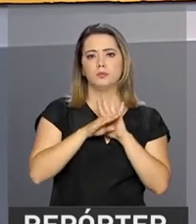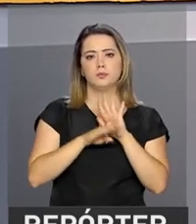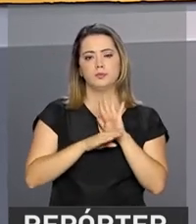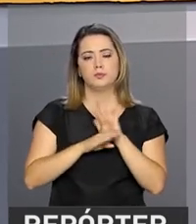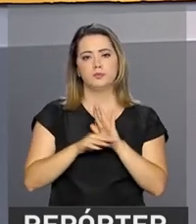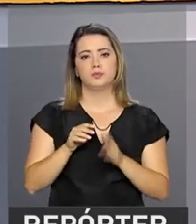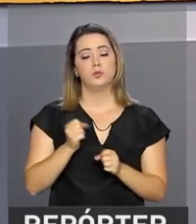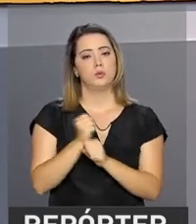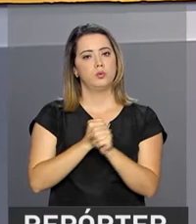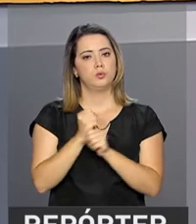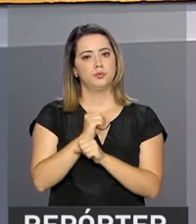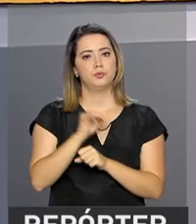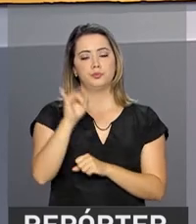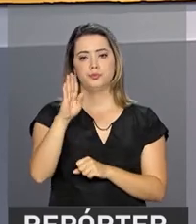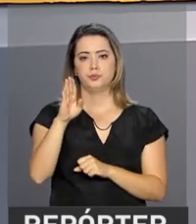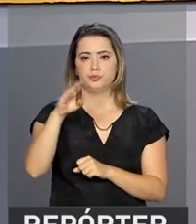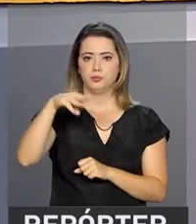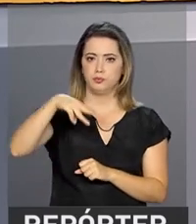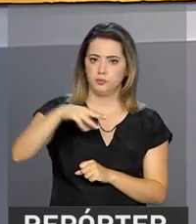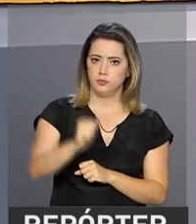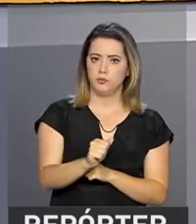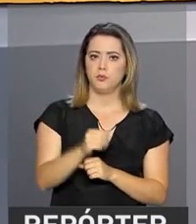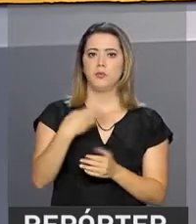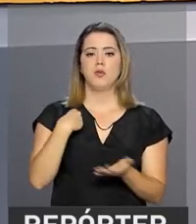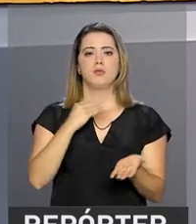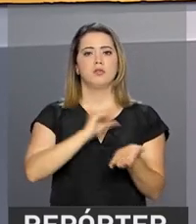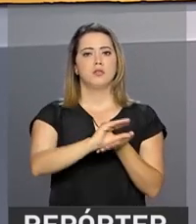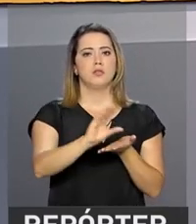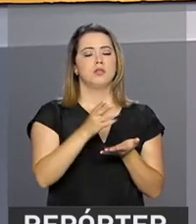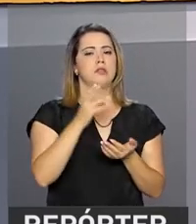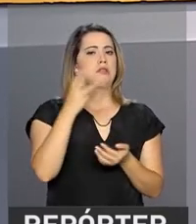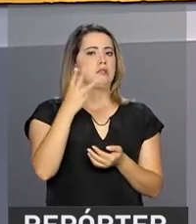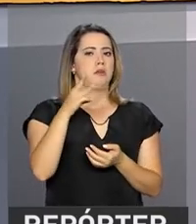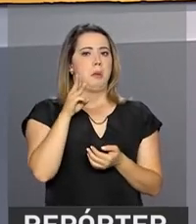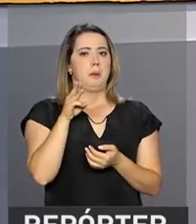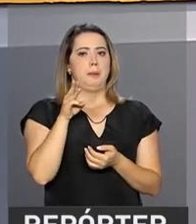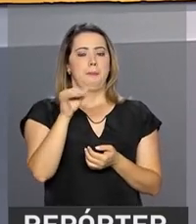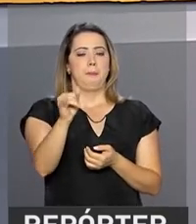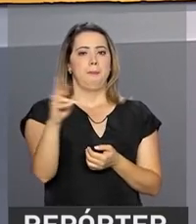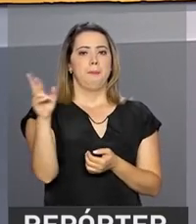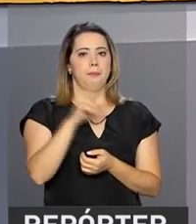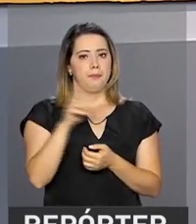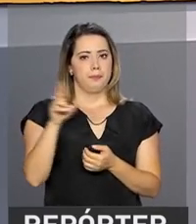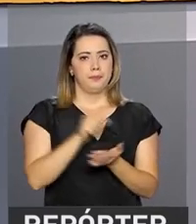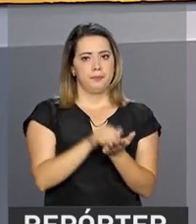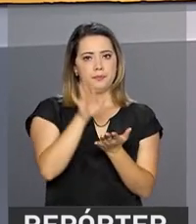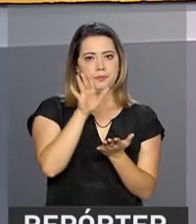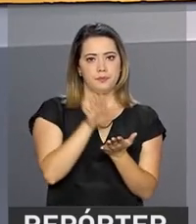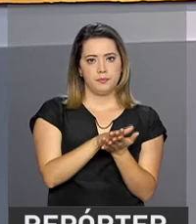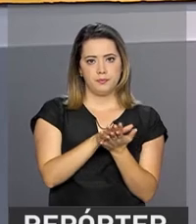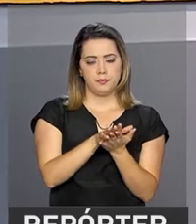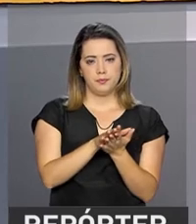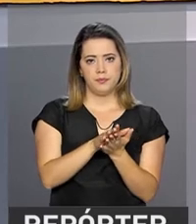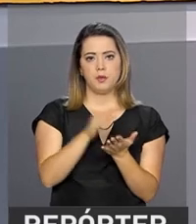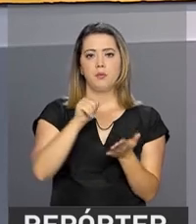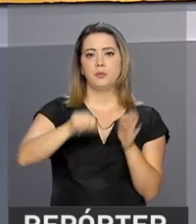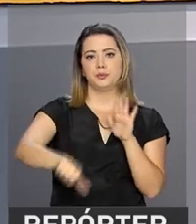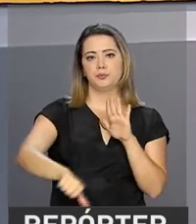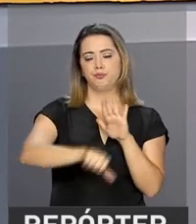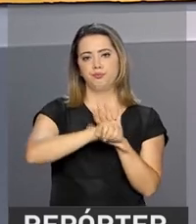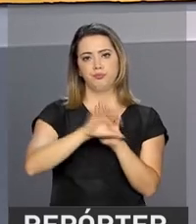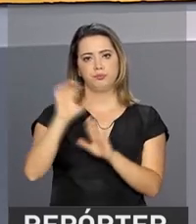por ano o ibama e o icm bio aplicam cerca de 3 bilhões de reais em multas por crimes